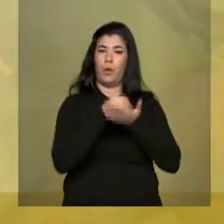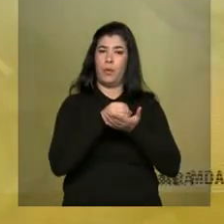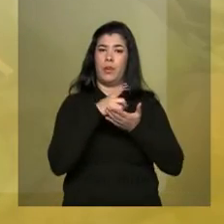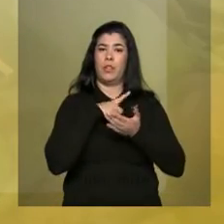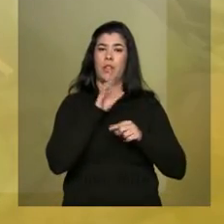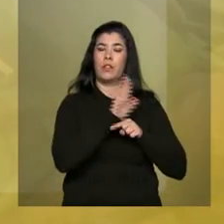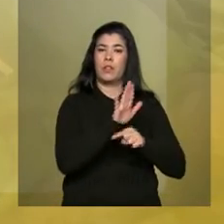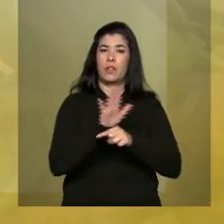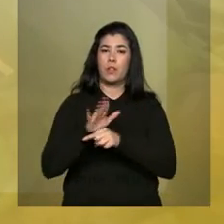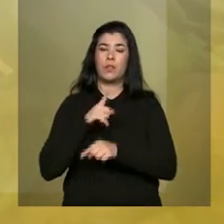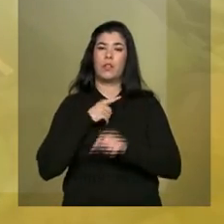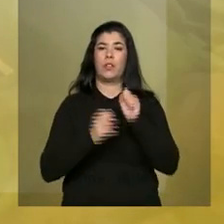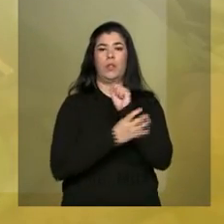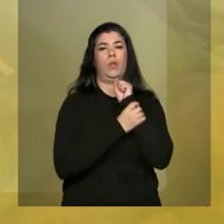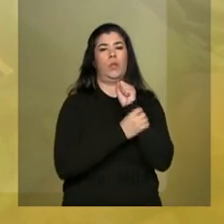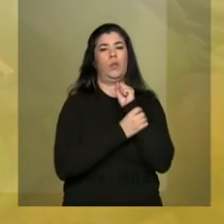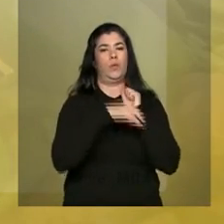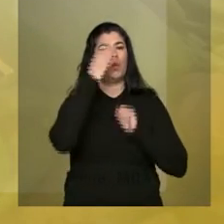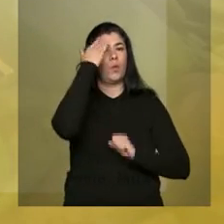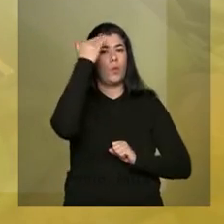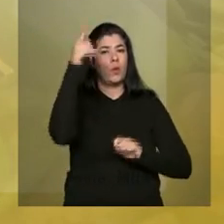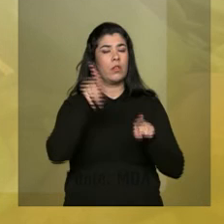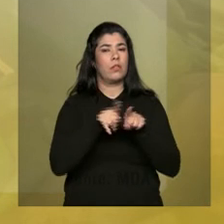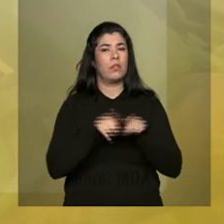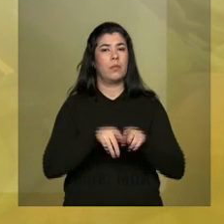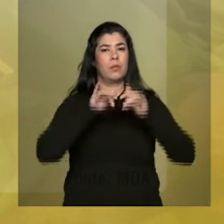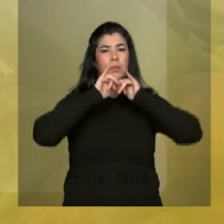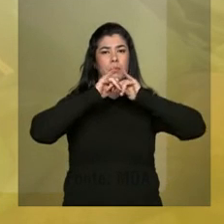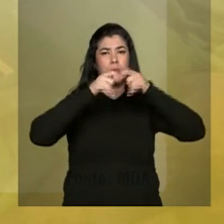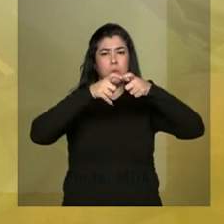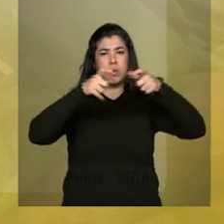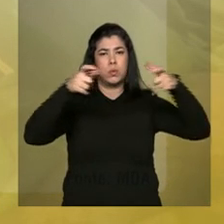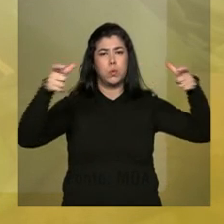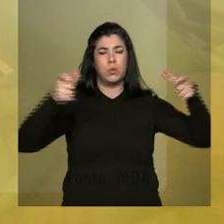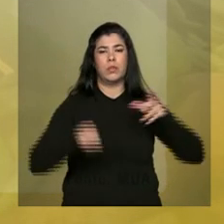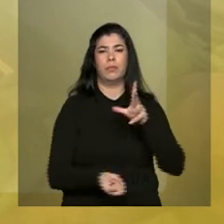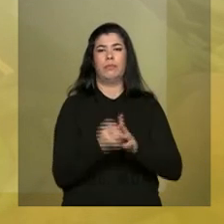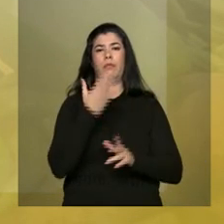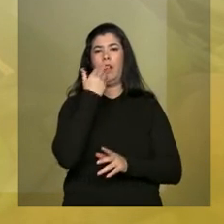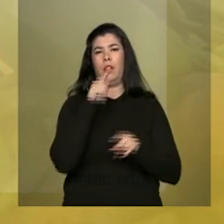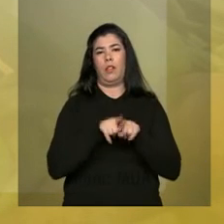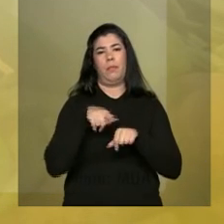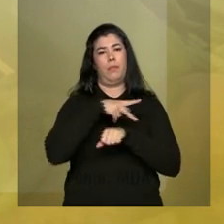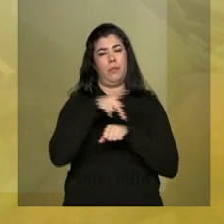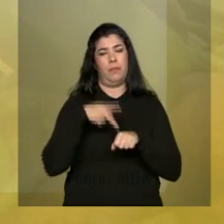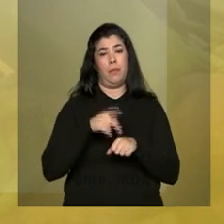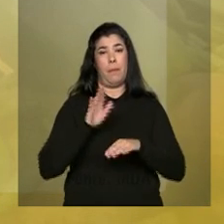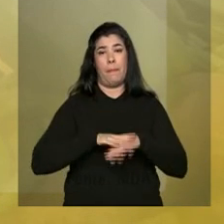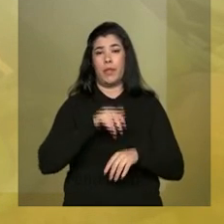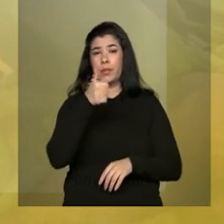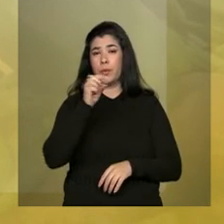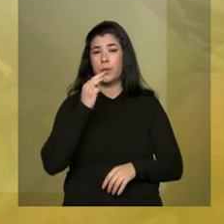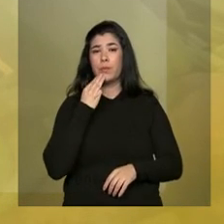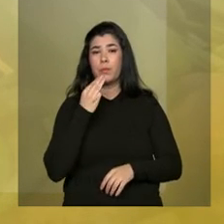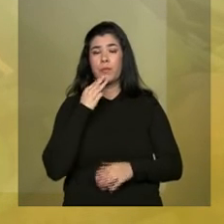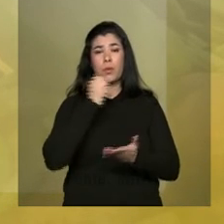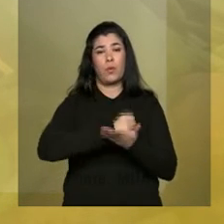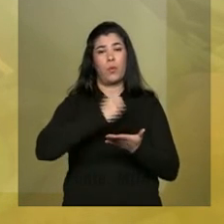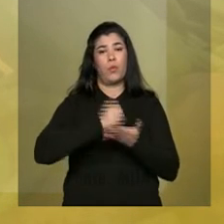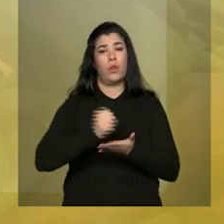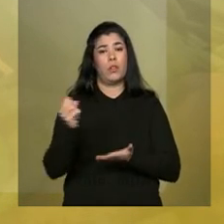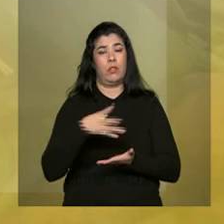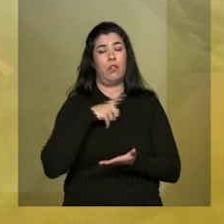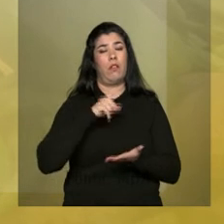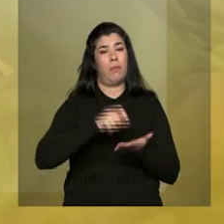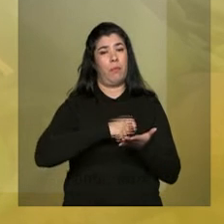Alimentos ajuda a garantir a modernização e a expansão da produção de alimentos no país. Mais de 1 milhão de contratos já